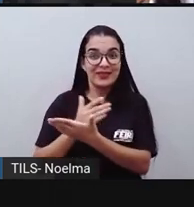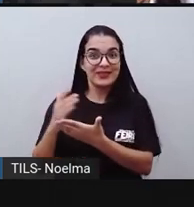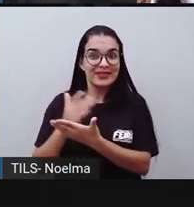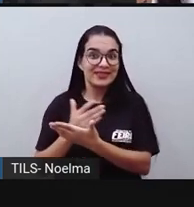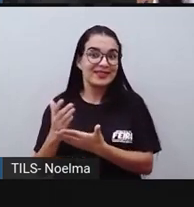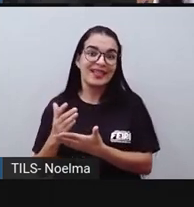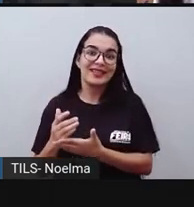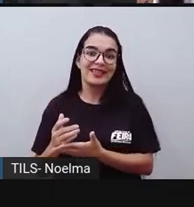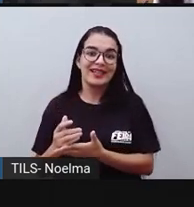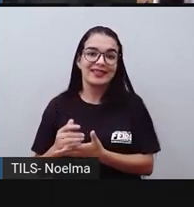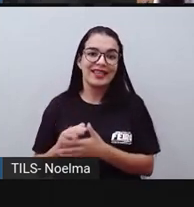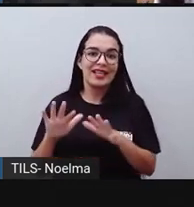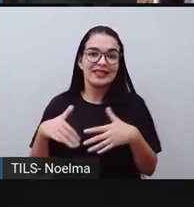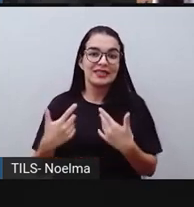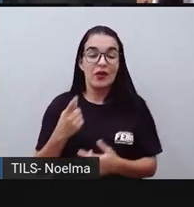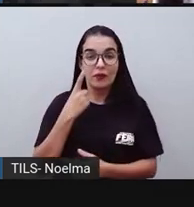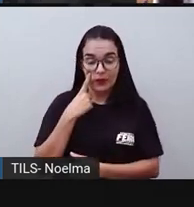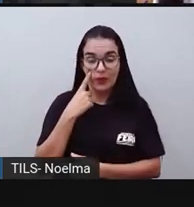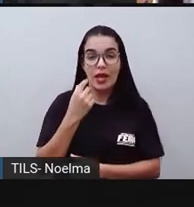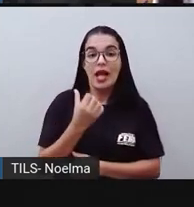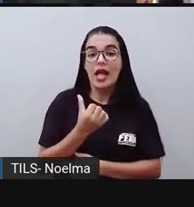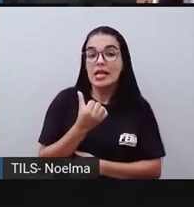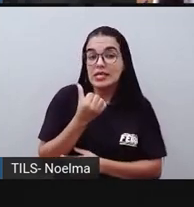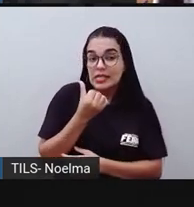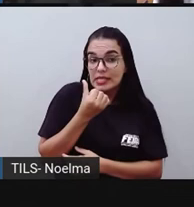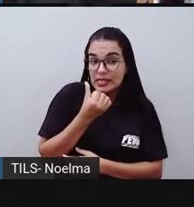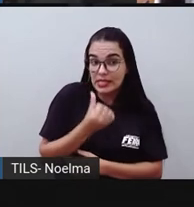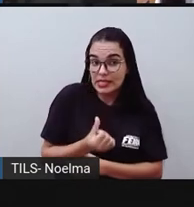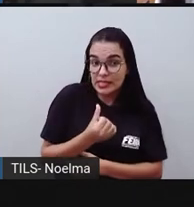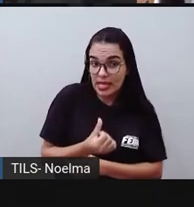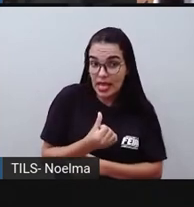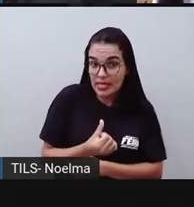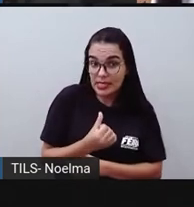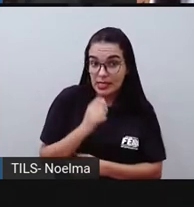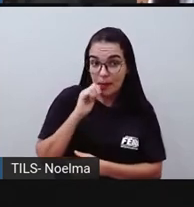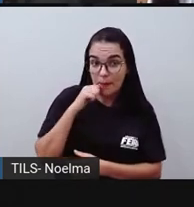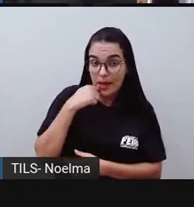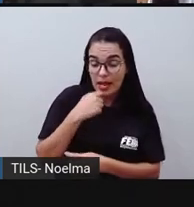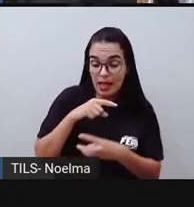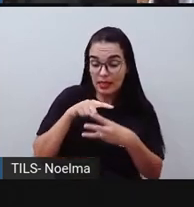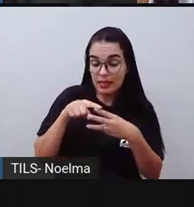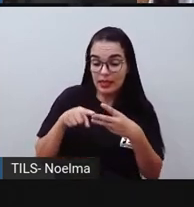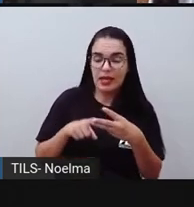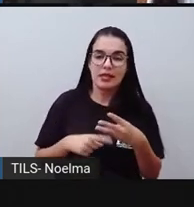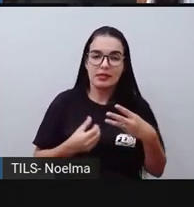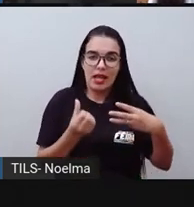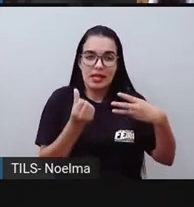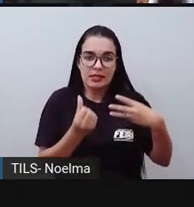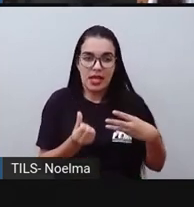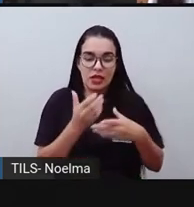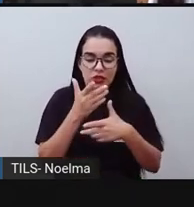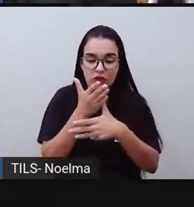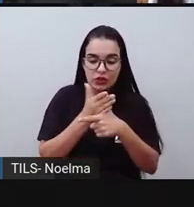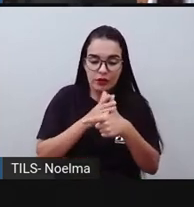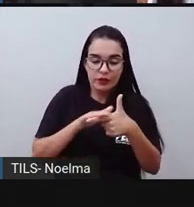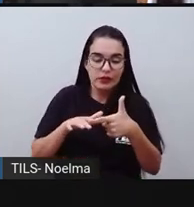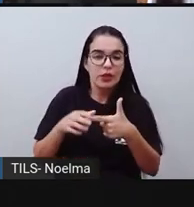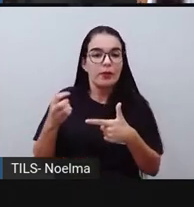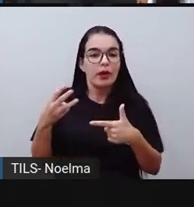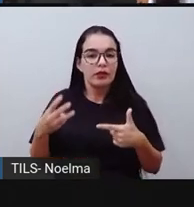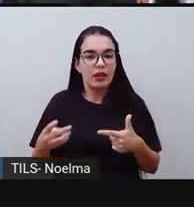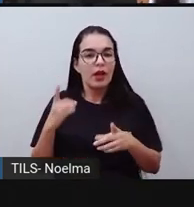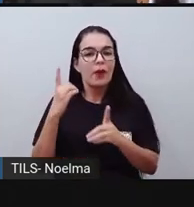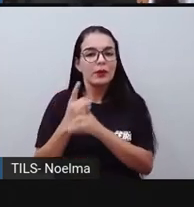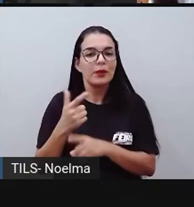2 colegas. Veja que o que acabamos de fazer foi dividir as 6 balas por 3, e encontramos 2